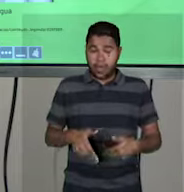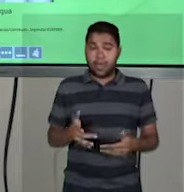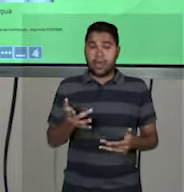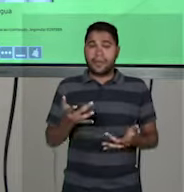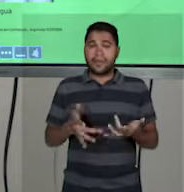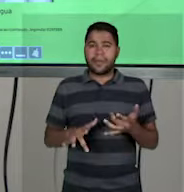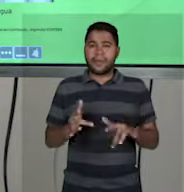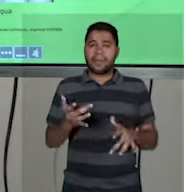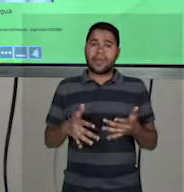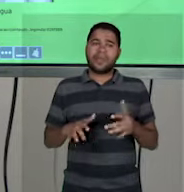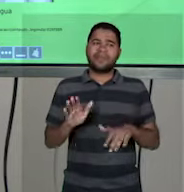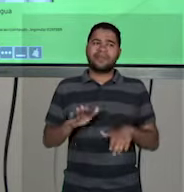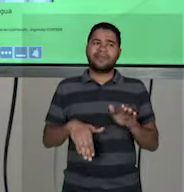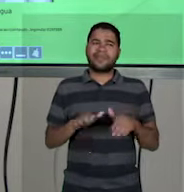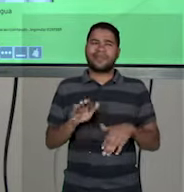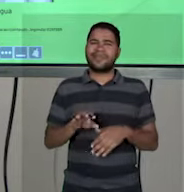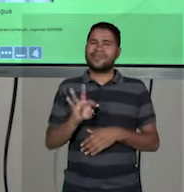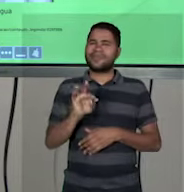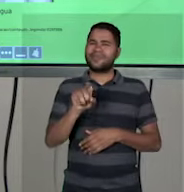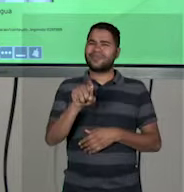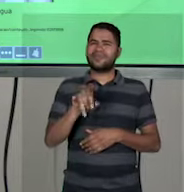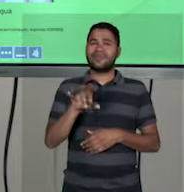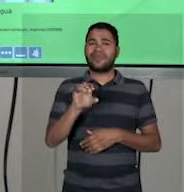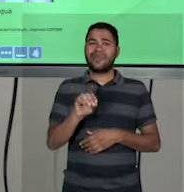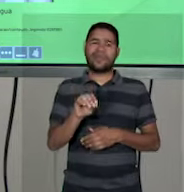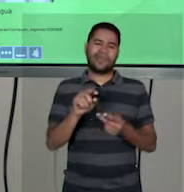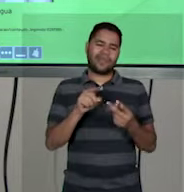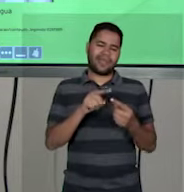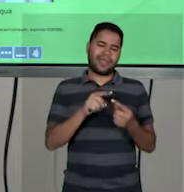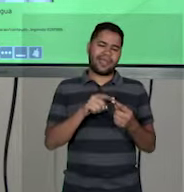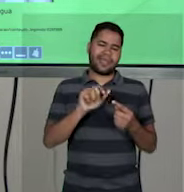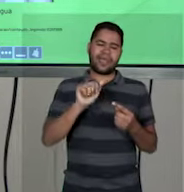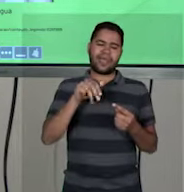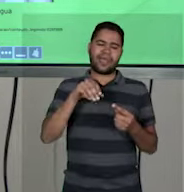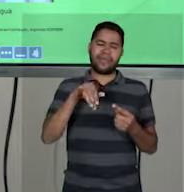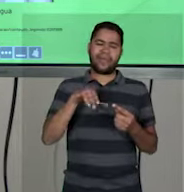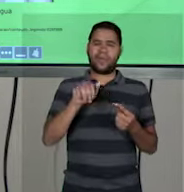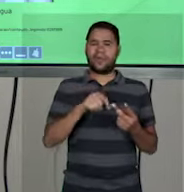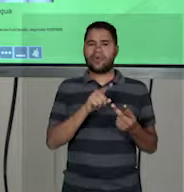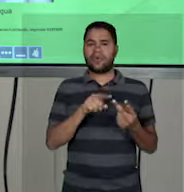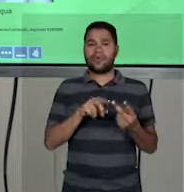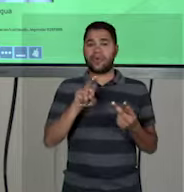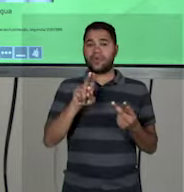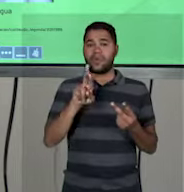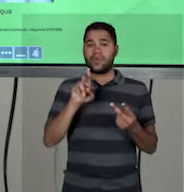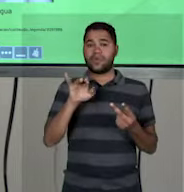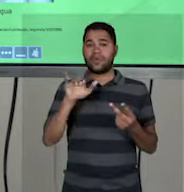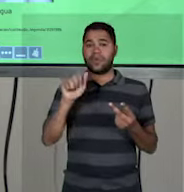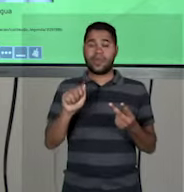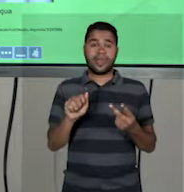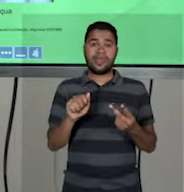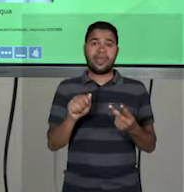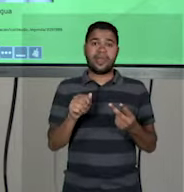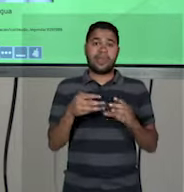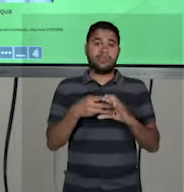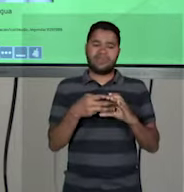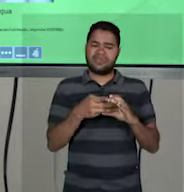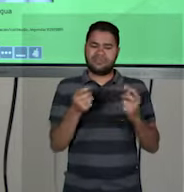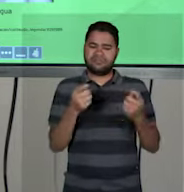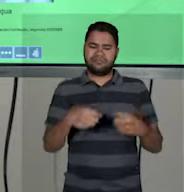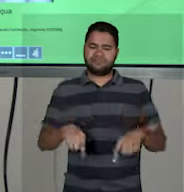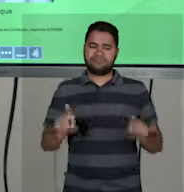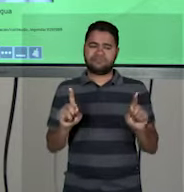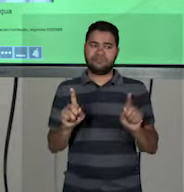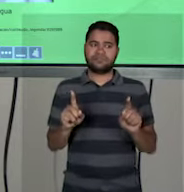resíduos, muitas vezes tóxicos, como a amônia, a ureia, que a célula não precisa mais, que